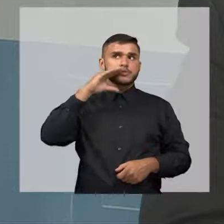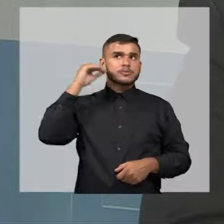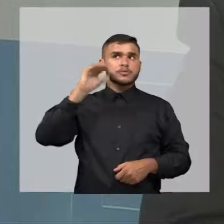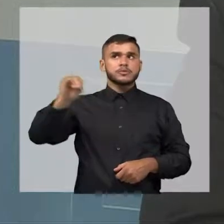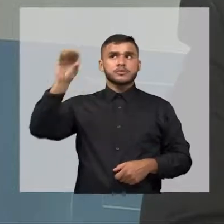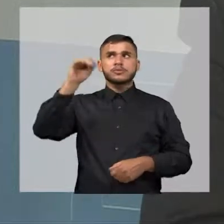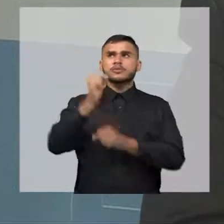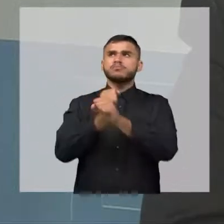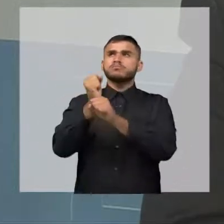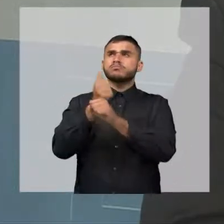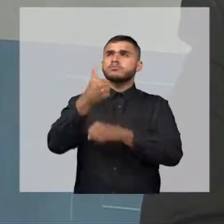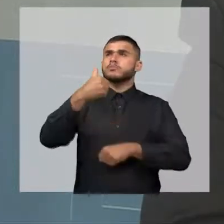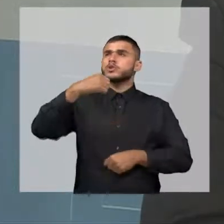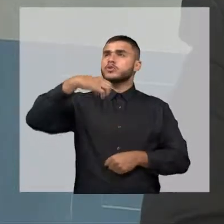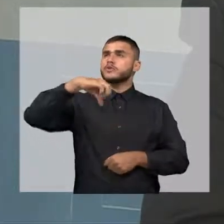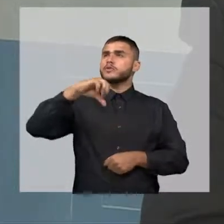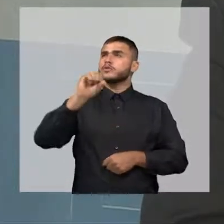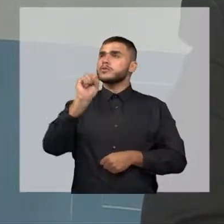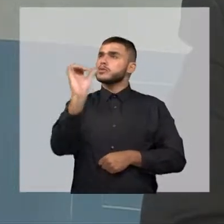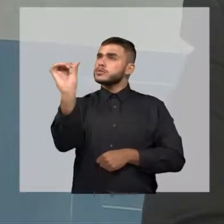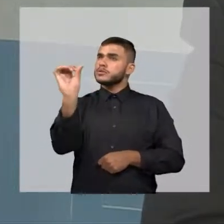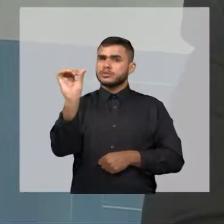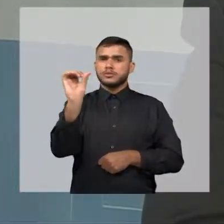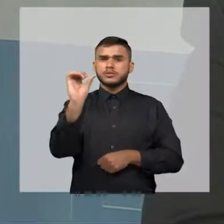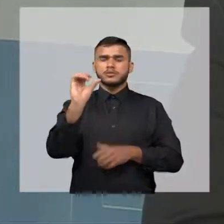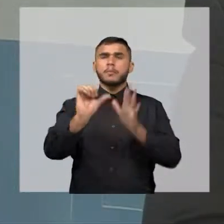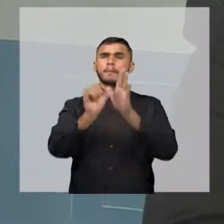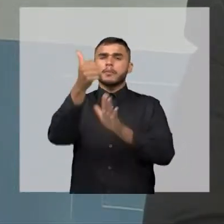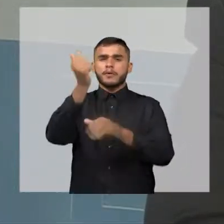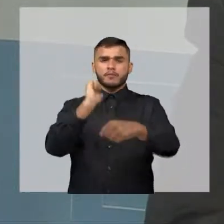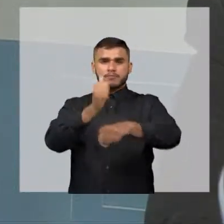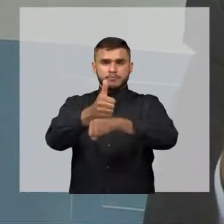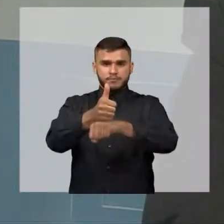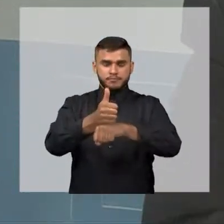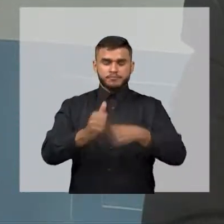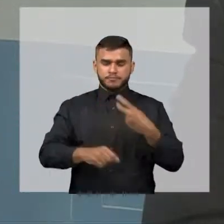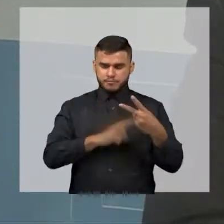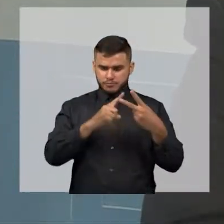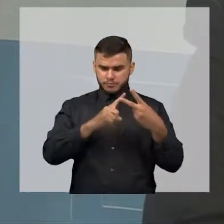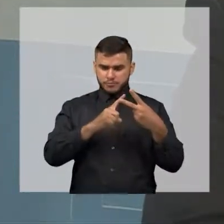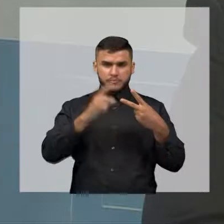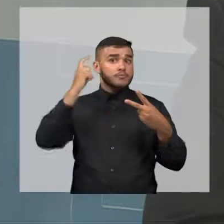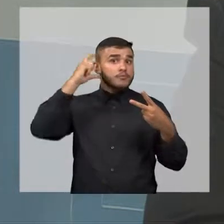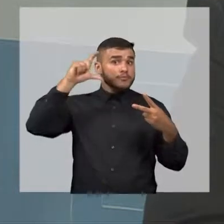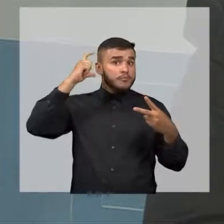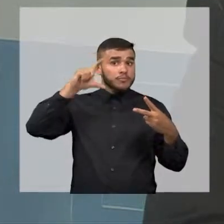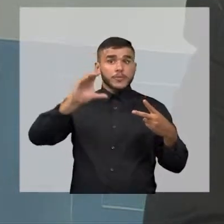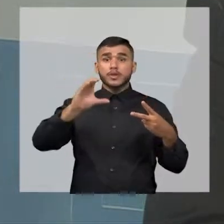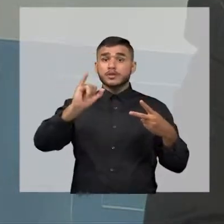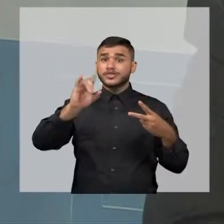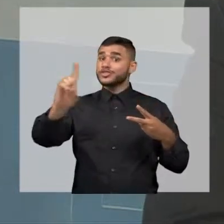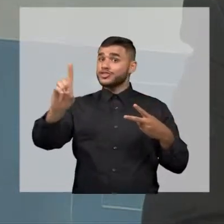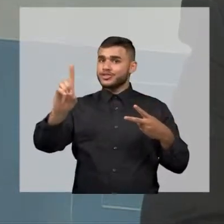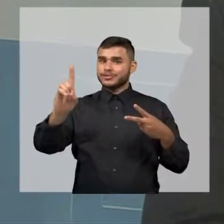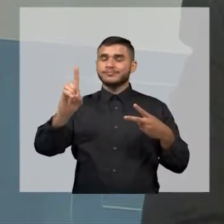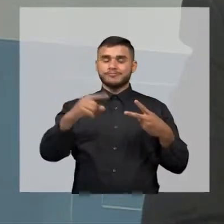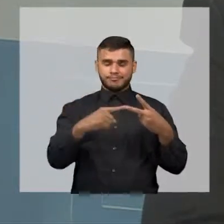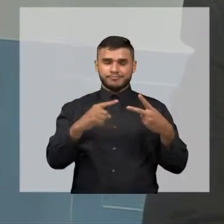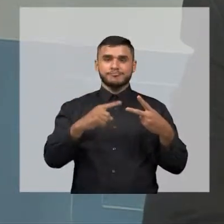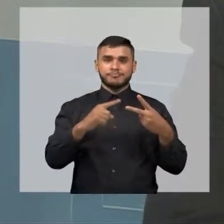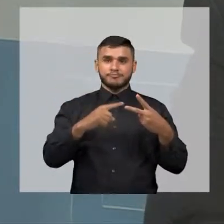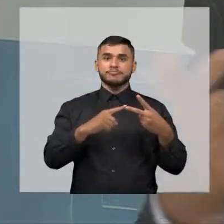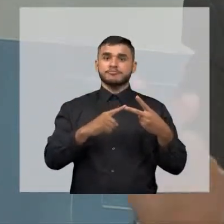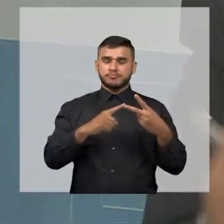Ciro Gomes, acho que foi 86, se eu não me engano. Foi 86, 86, primeiro mandato. Cid Gomes, inclusive, foi presidente da